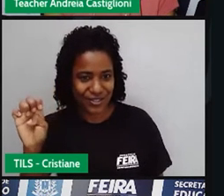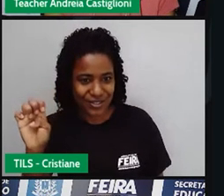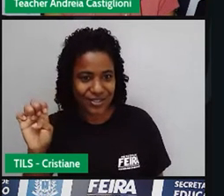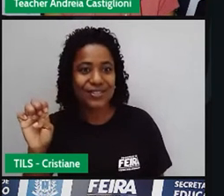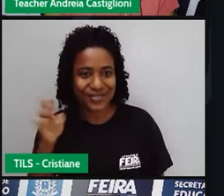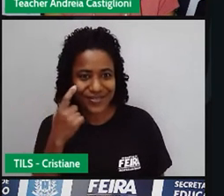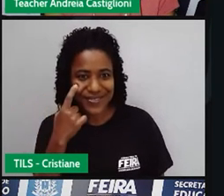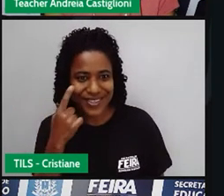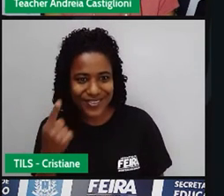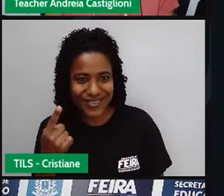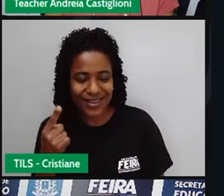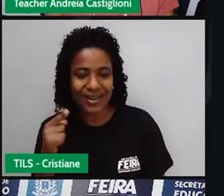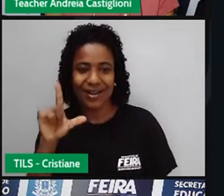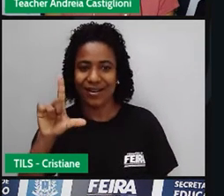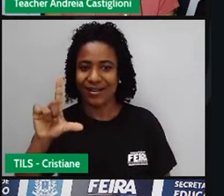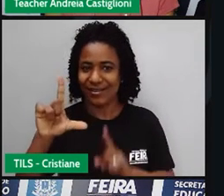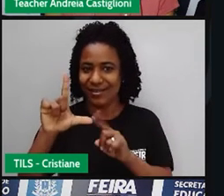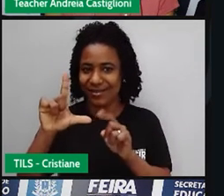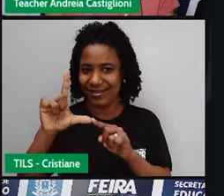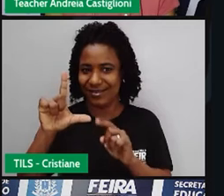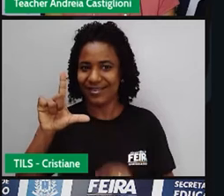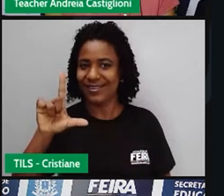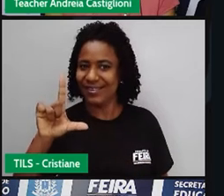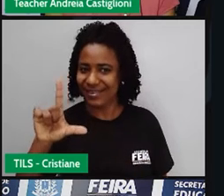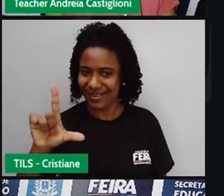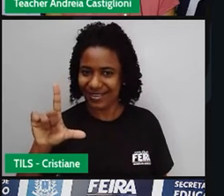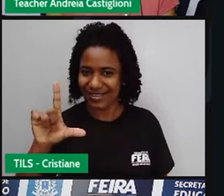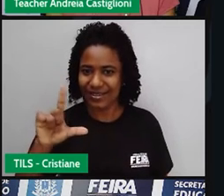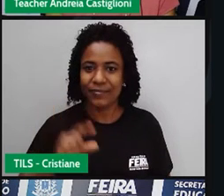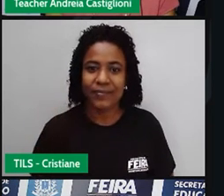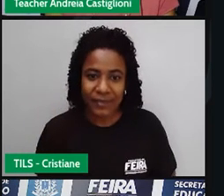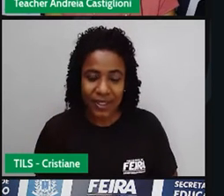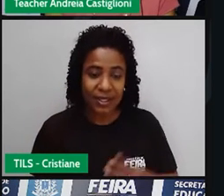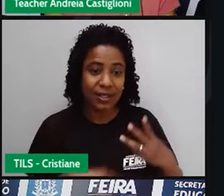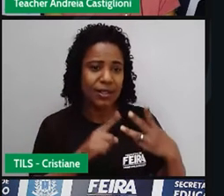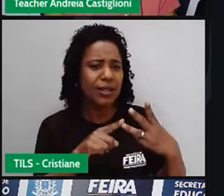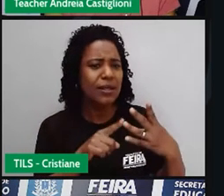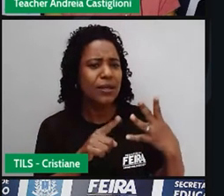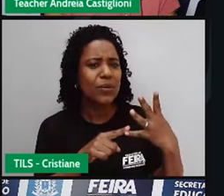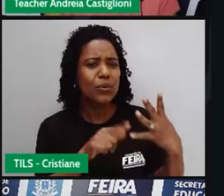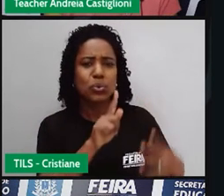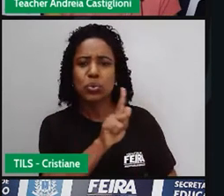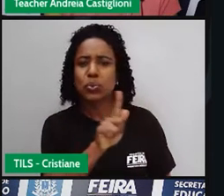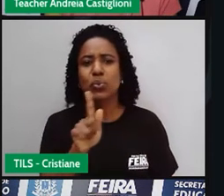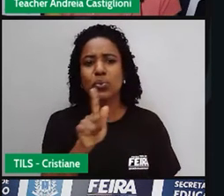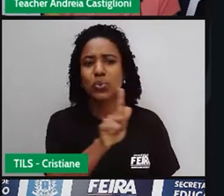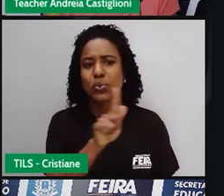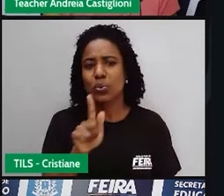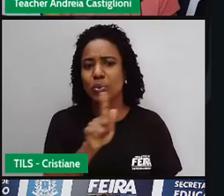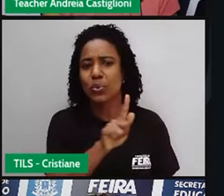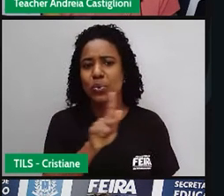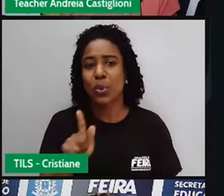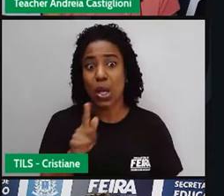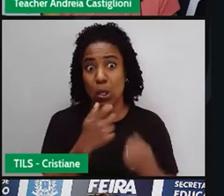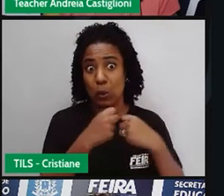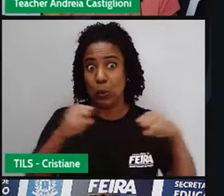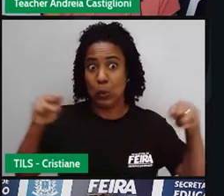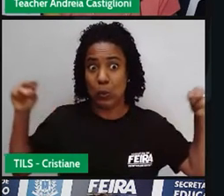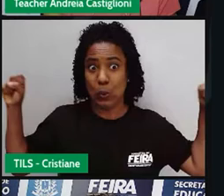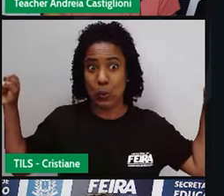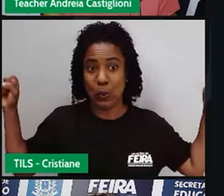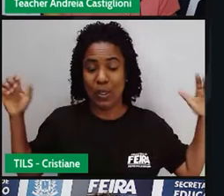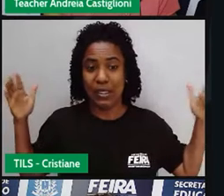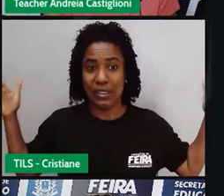L eles também o gg extra grande isso e para o Gegê